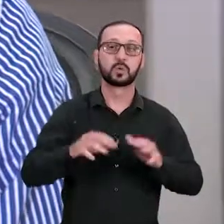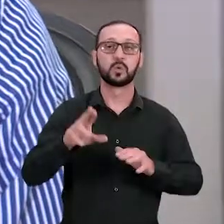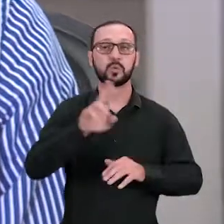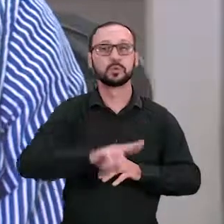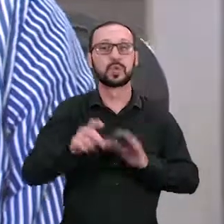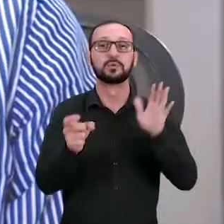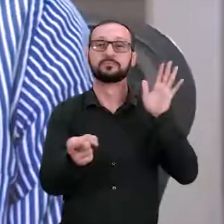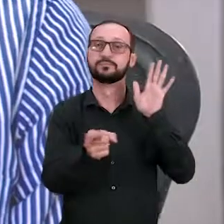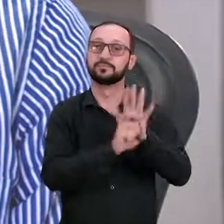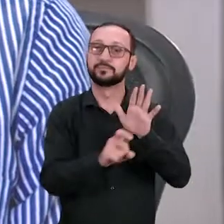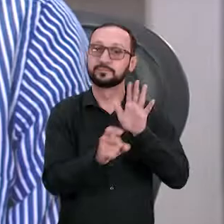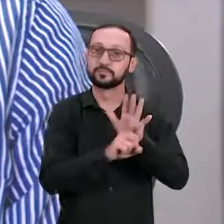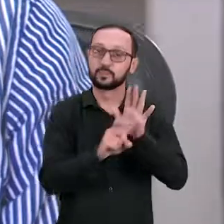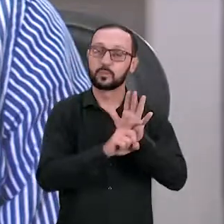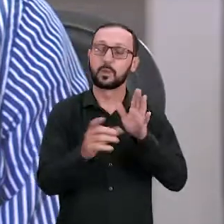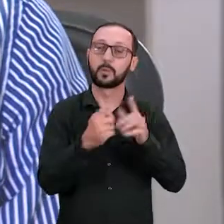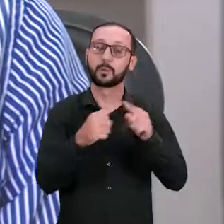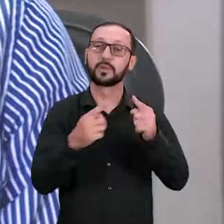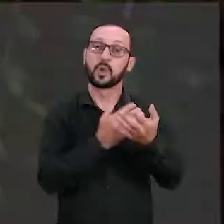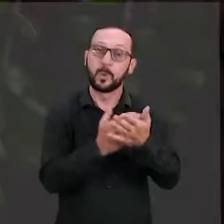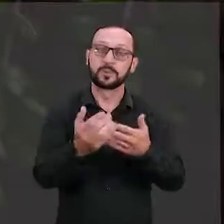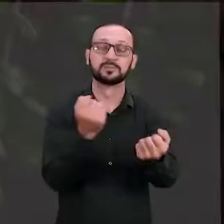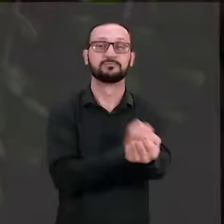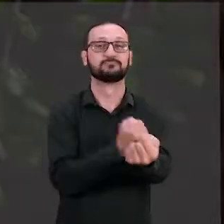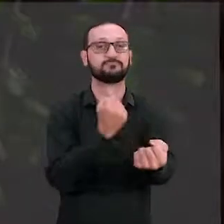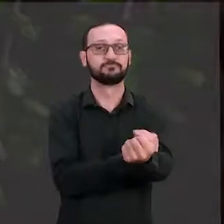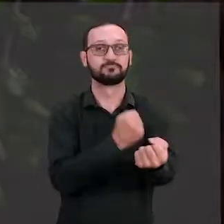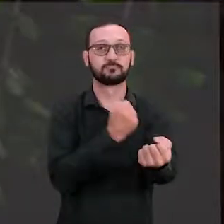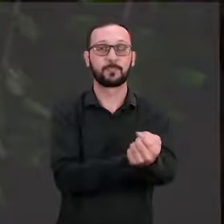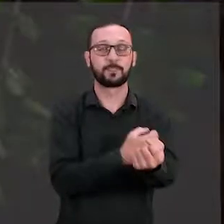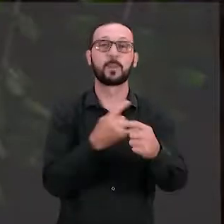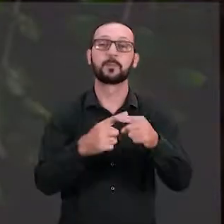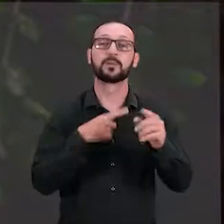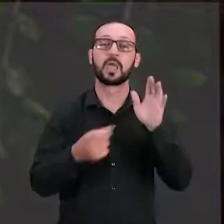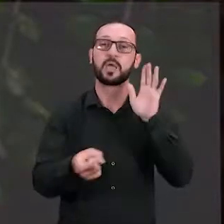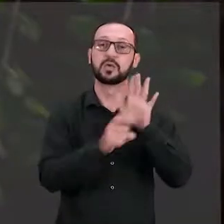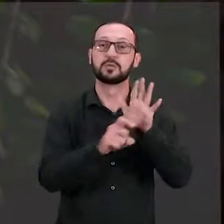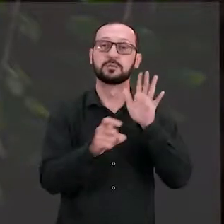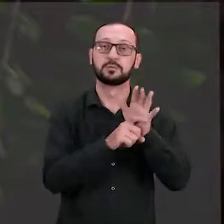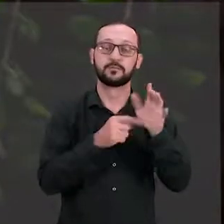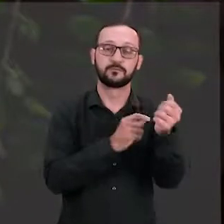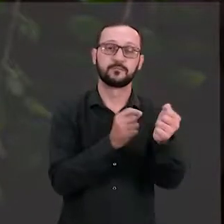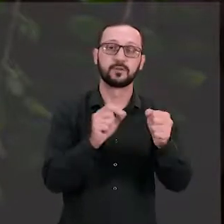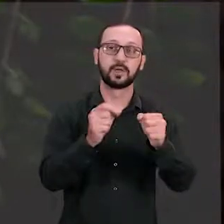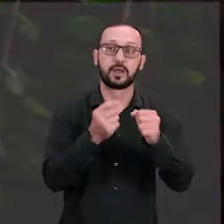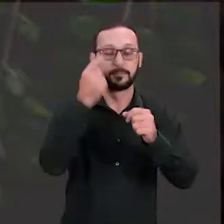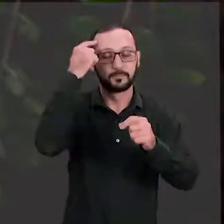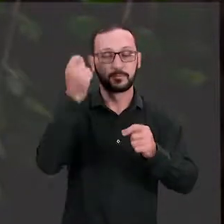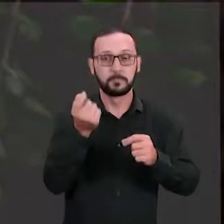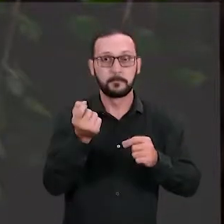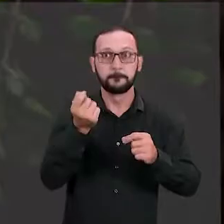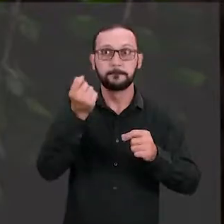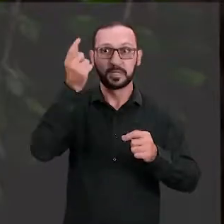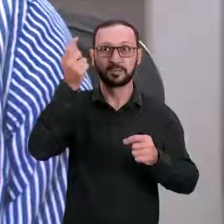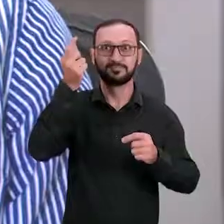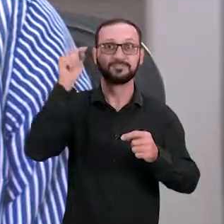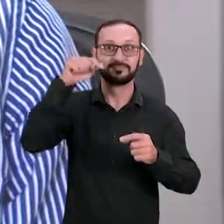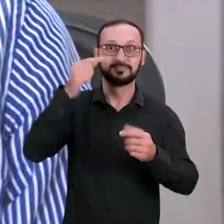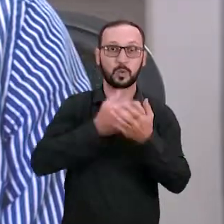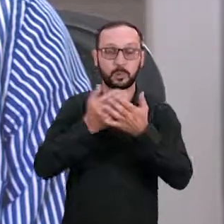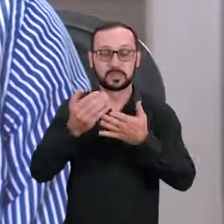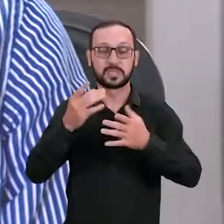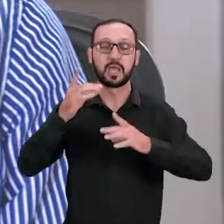Abster-se do uso das drogas que causam dependência também, porque elas ativam o aparecimento de doenças mentais,